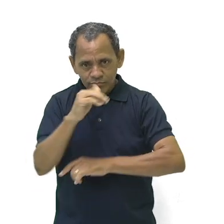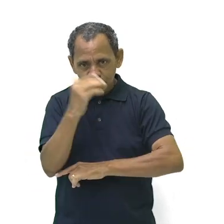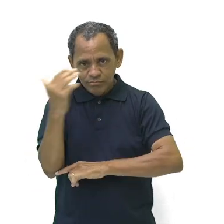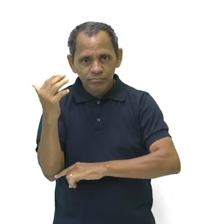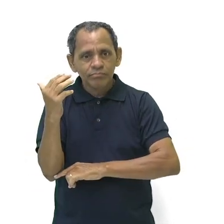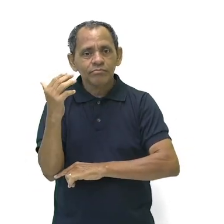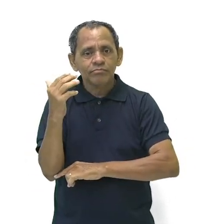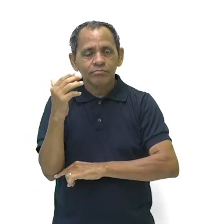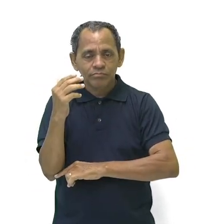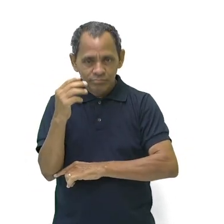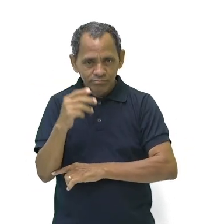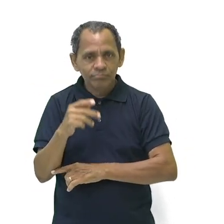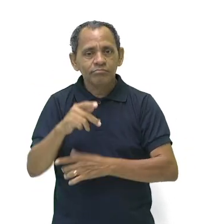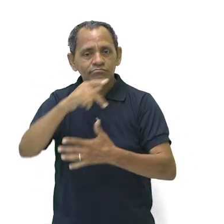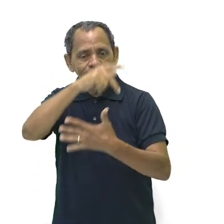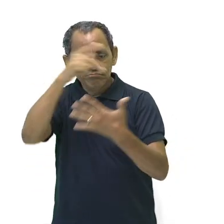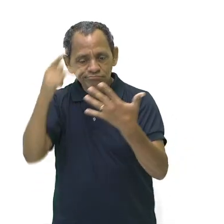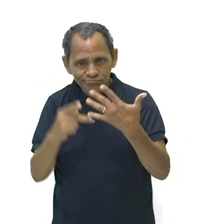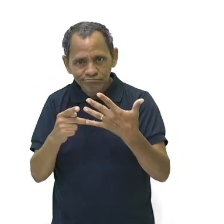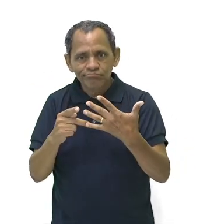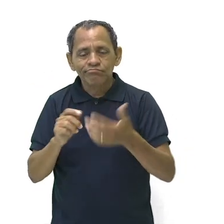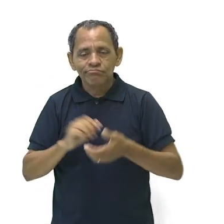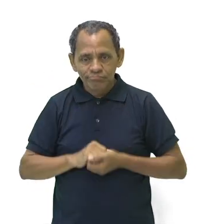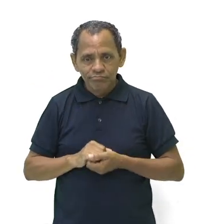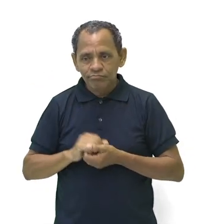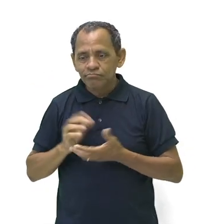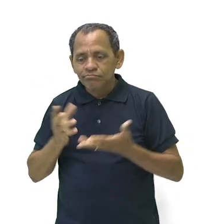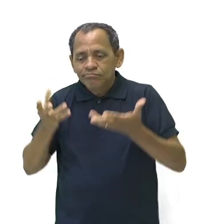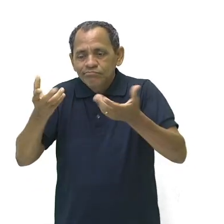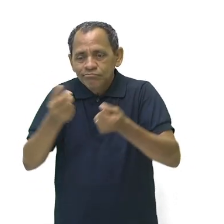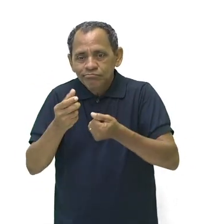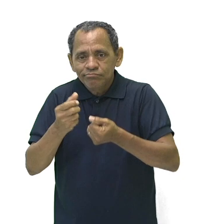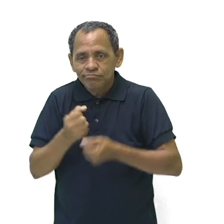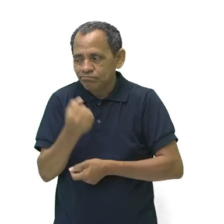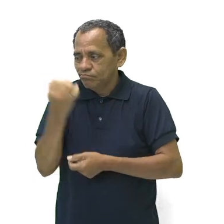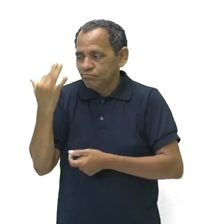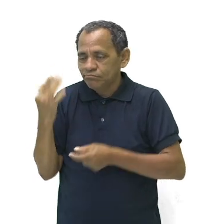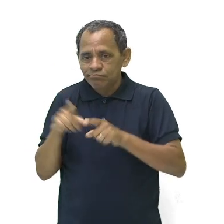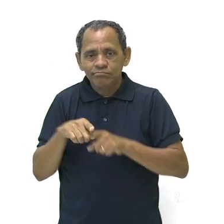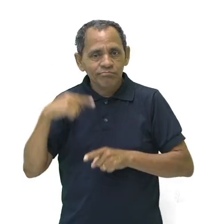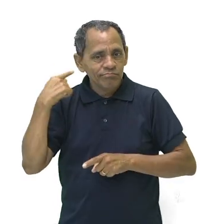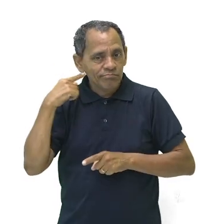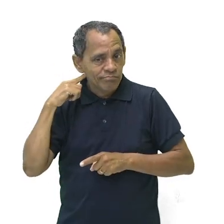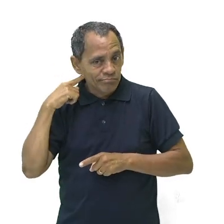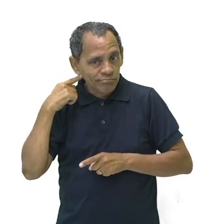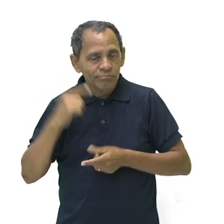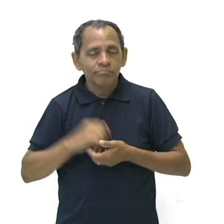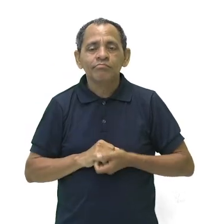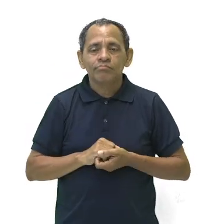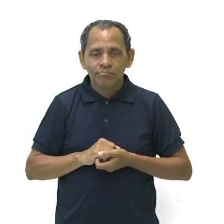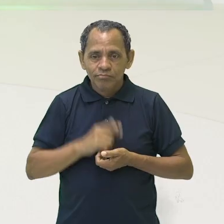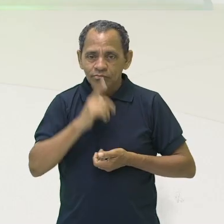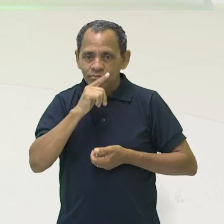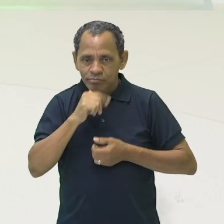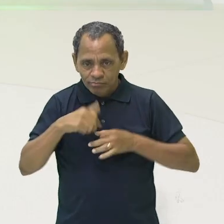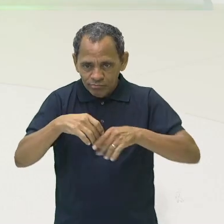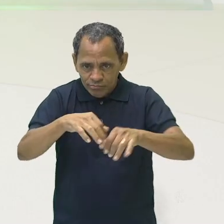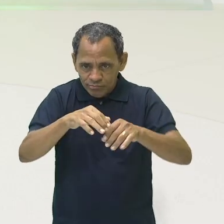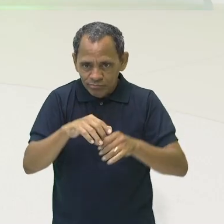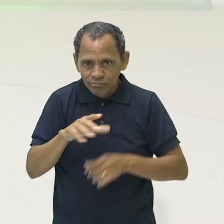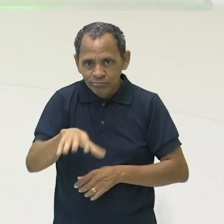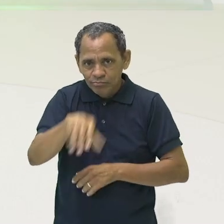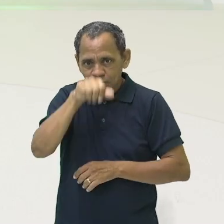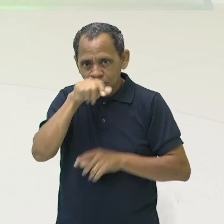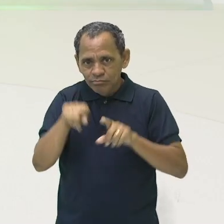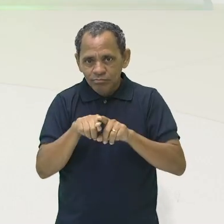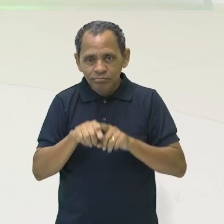parâmetros qualitativos e quantitativos de poluentes na água, solo e ar. Então vamos